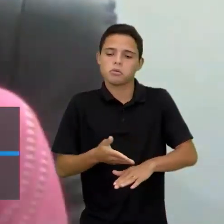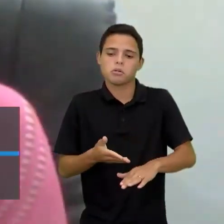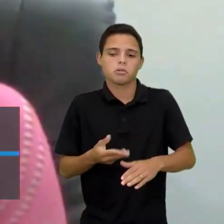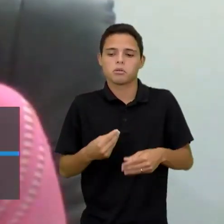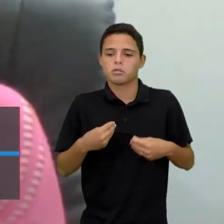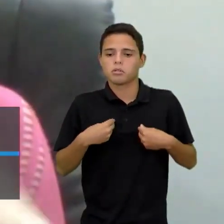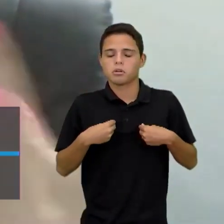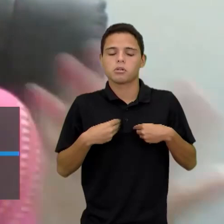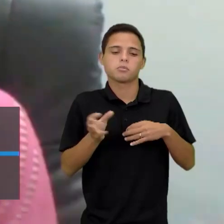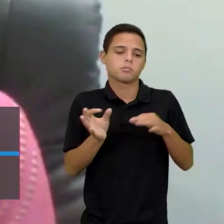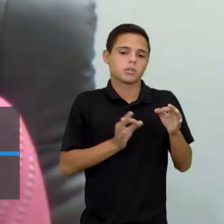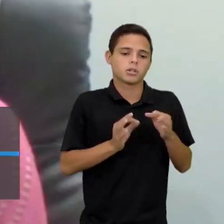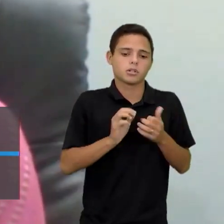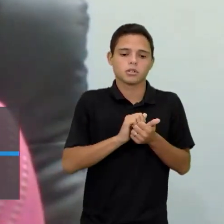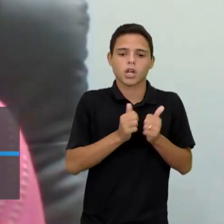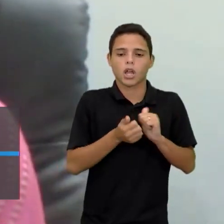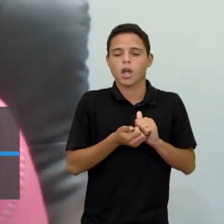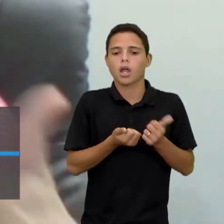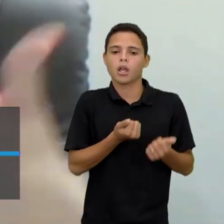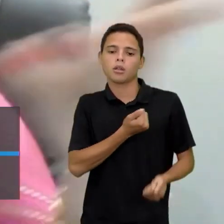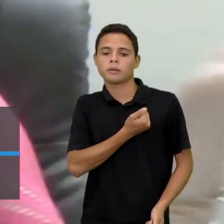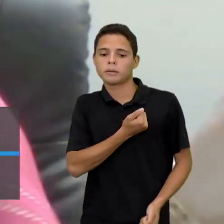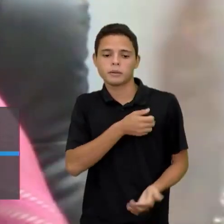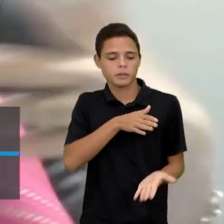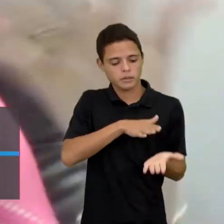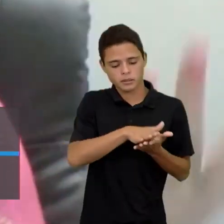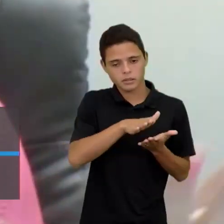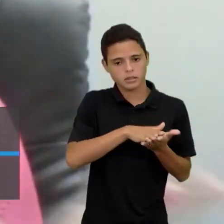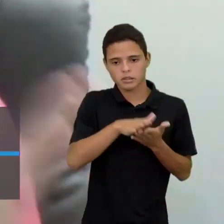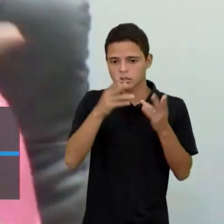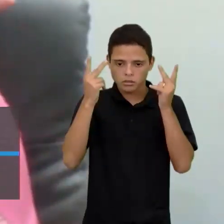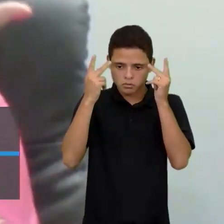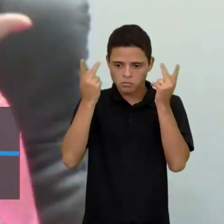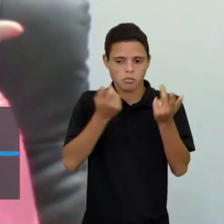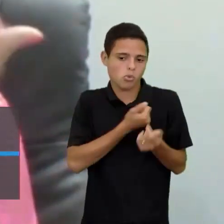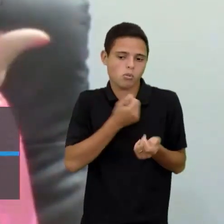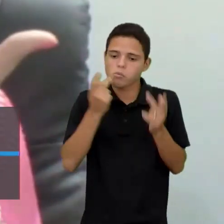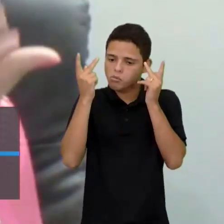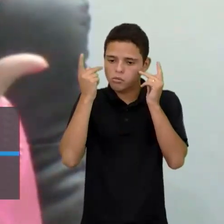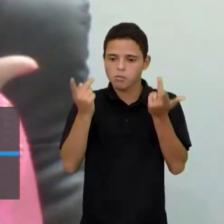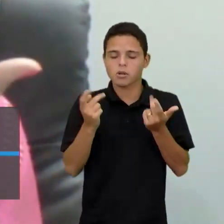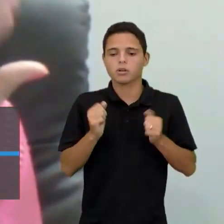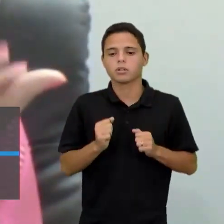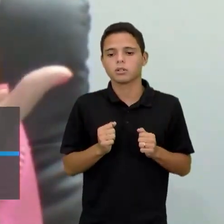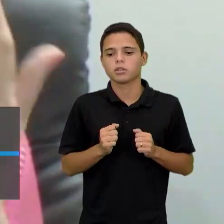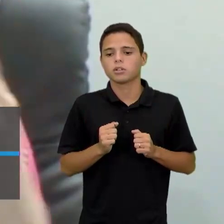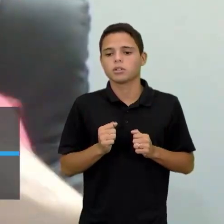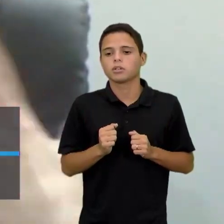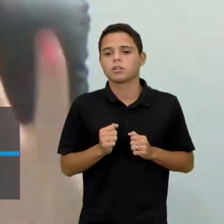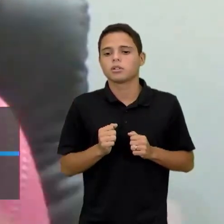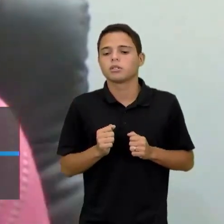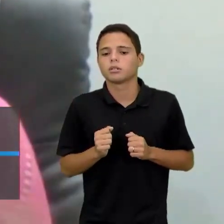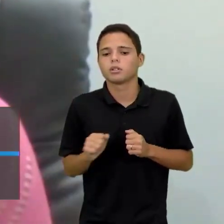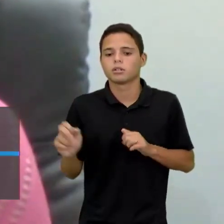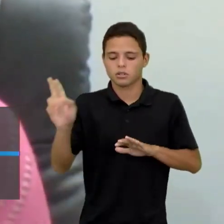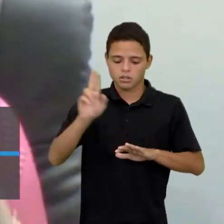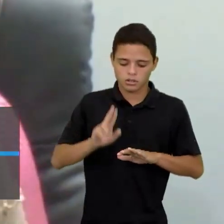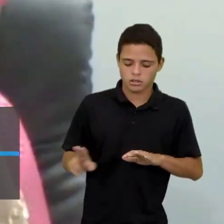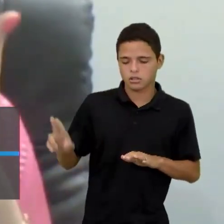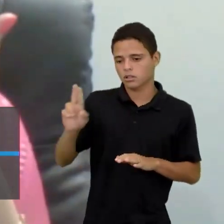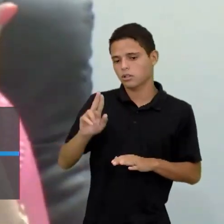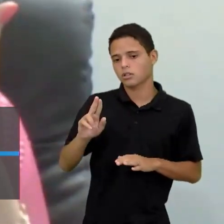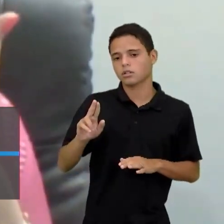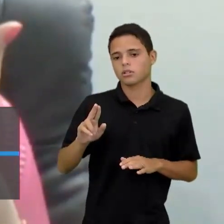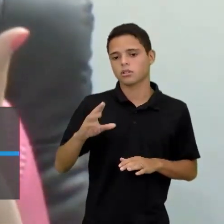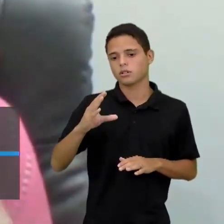velcro e número impresso na impressora normal, um número normal, e passei ao papel contact por causa da higienização,